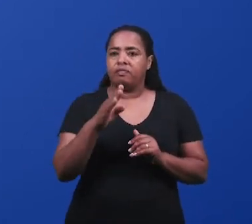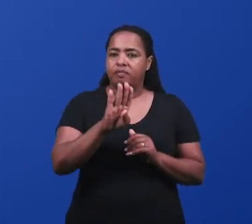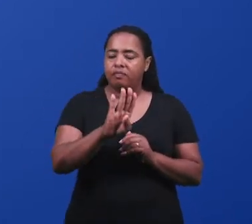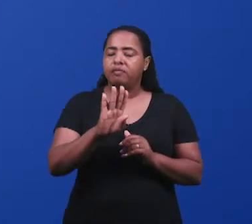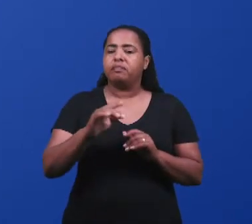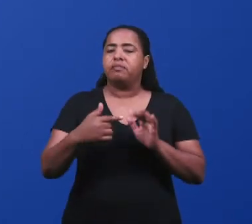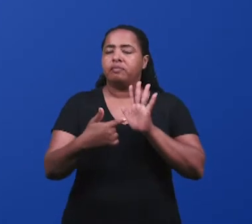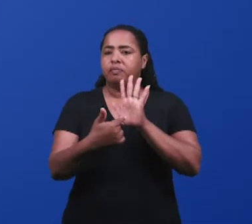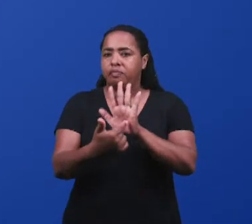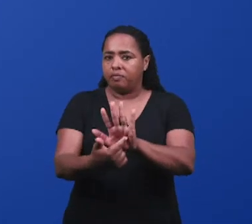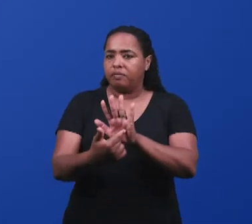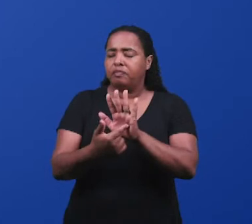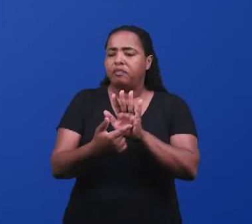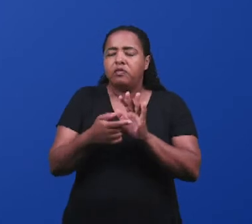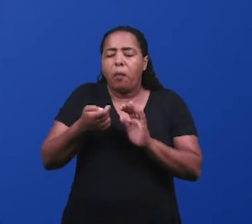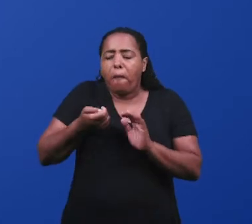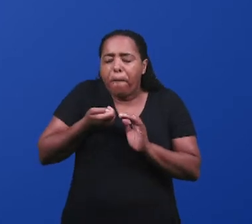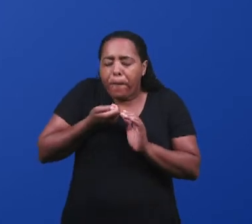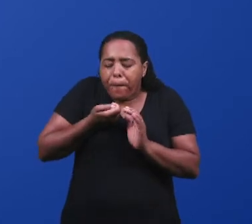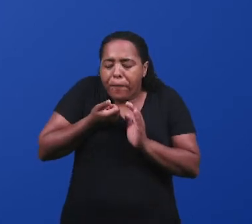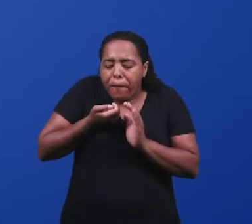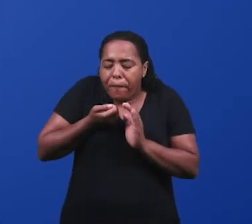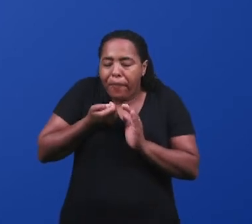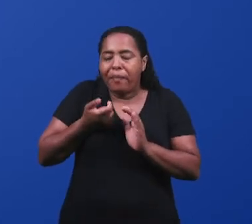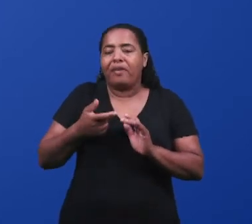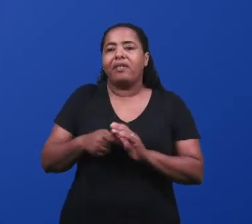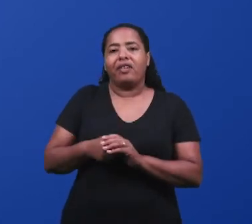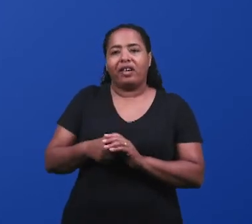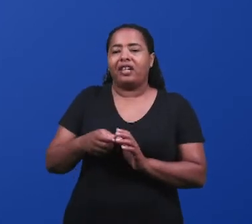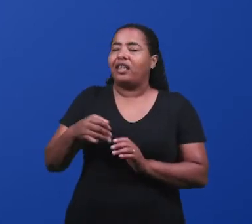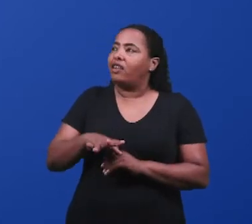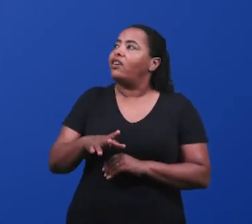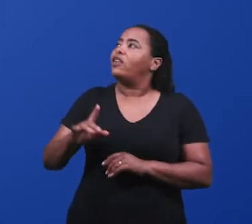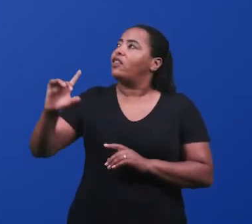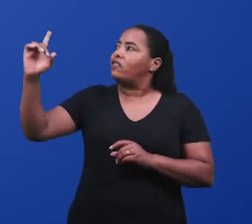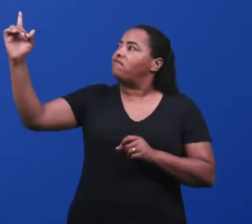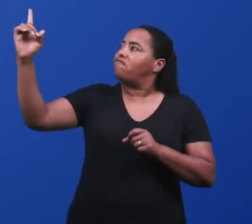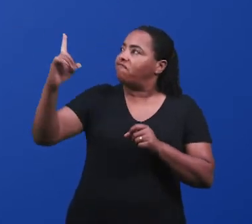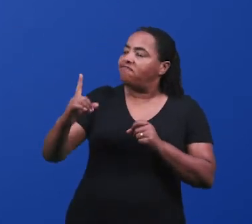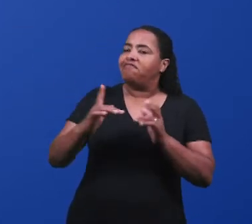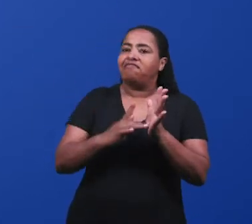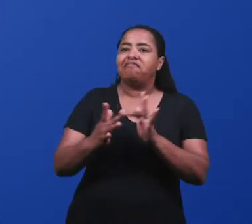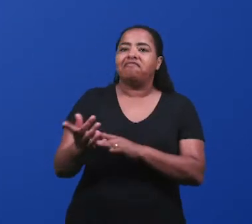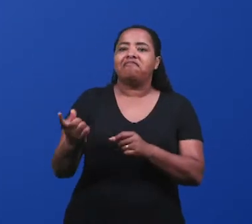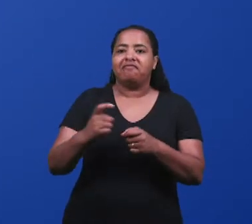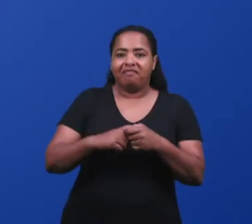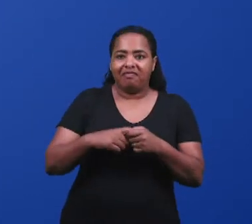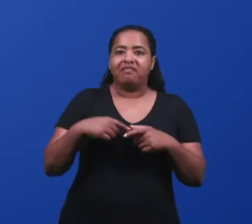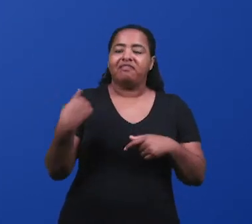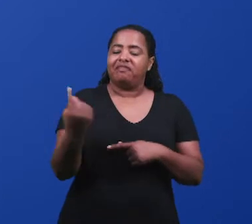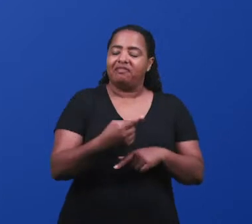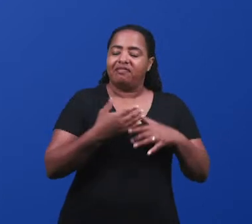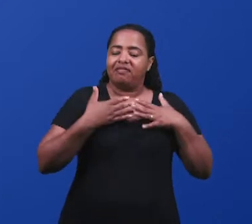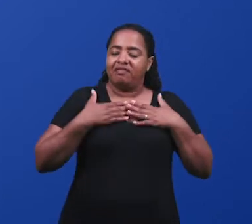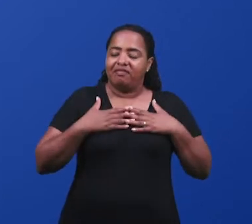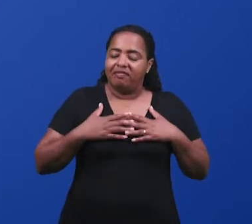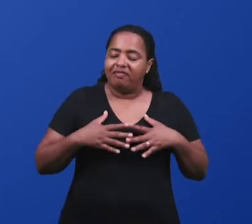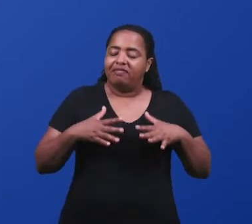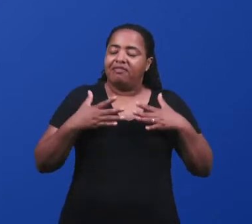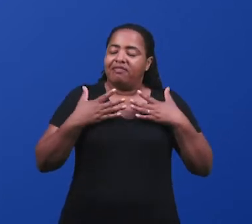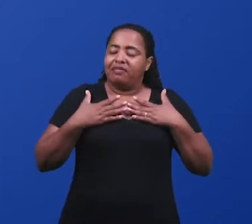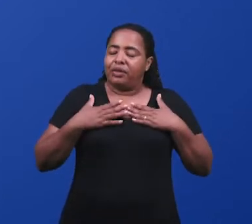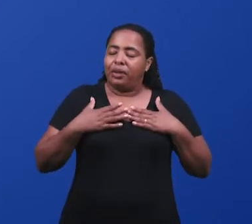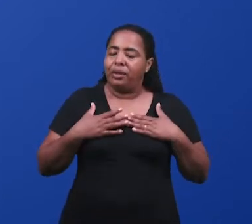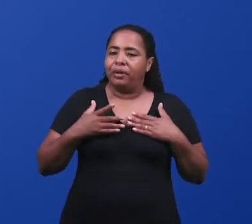Hebreus que ainda um pouquinho de tempo e o que há de vir virá. Então, devemos descansar ali